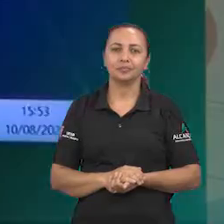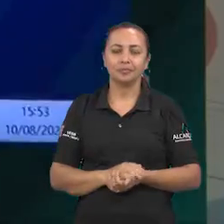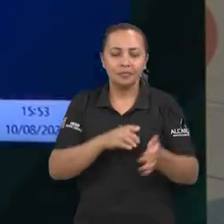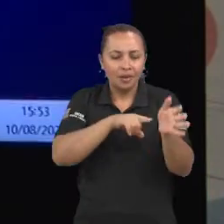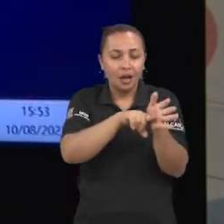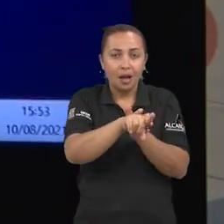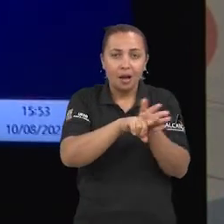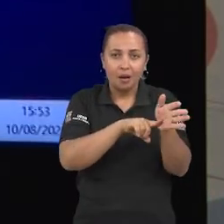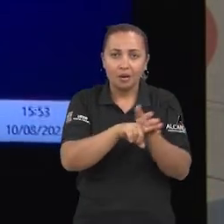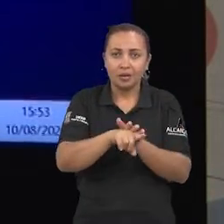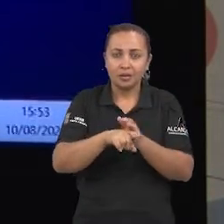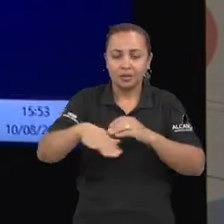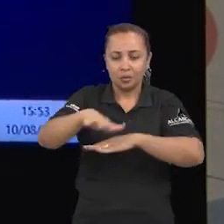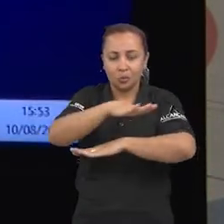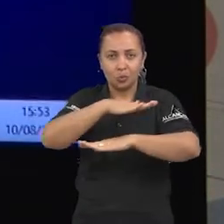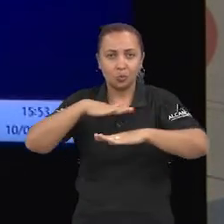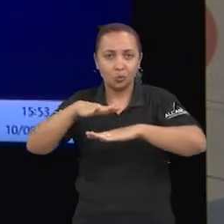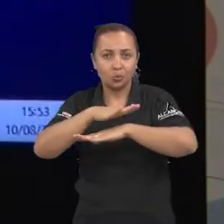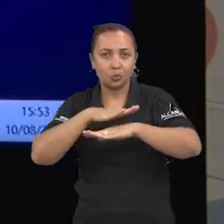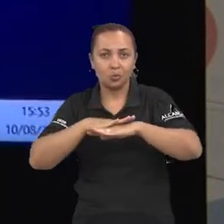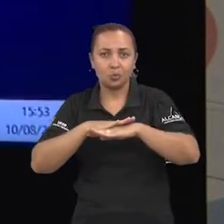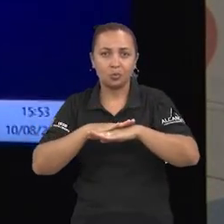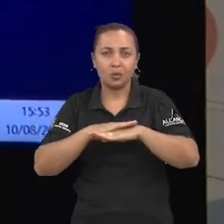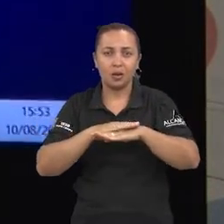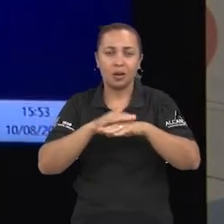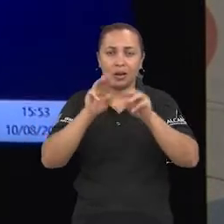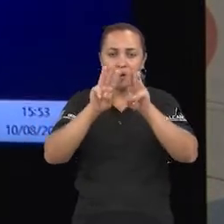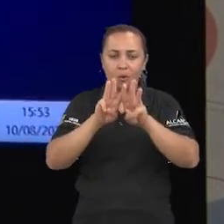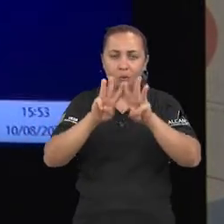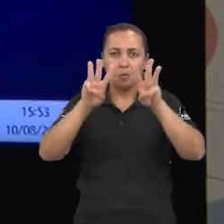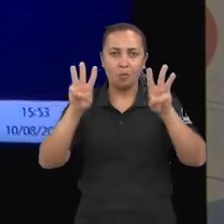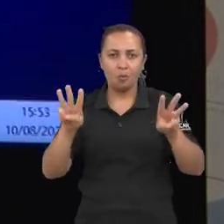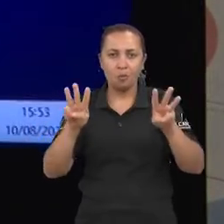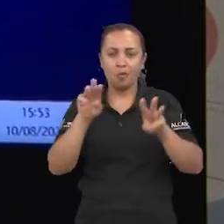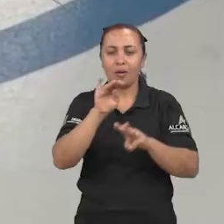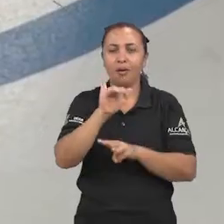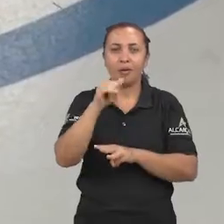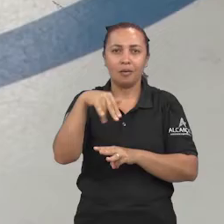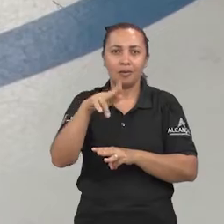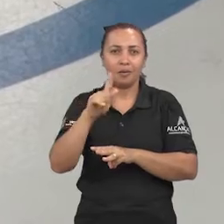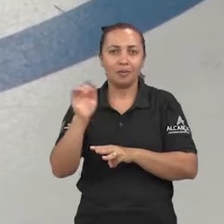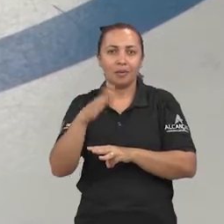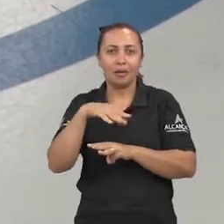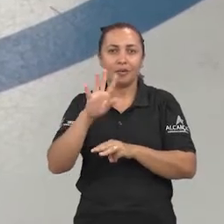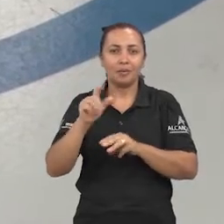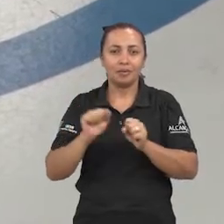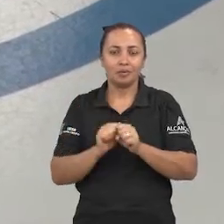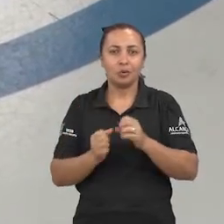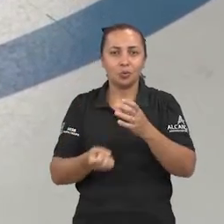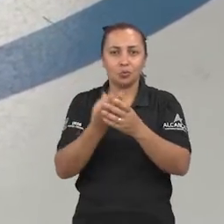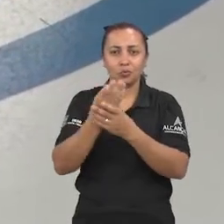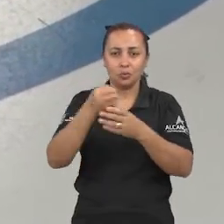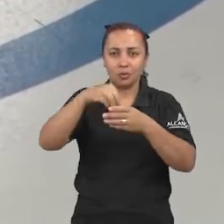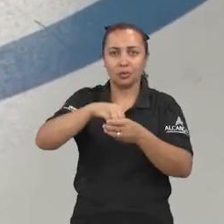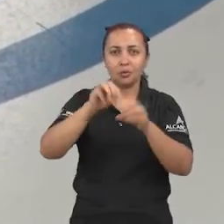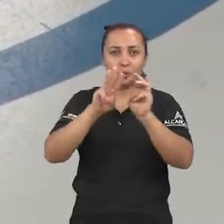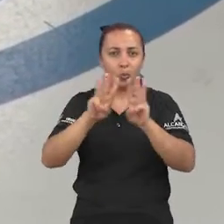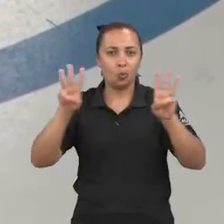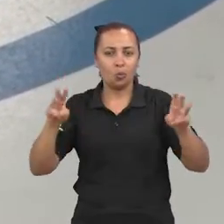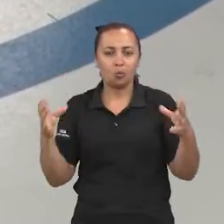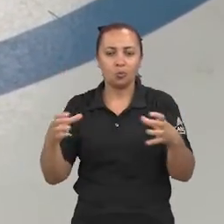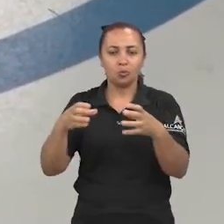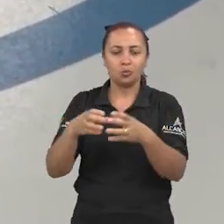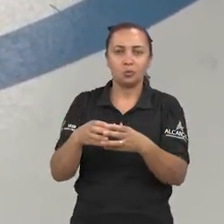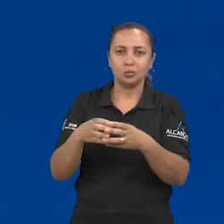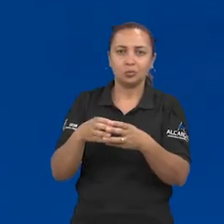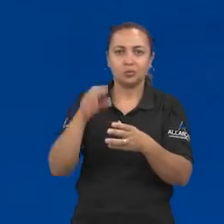A pesquisa sobre o software Big Bang, ela surgiu dentro do grupo de software educacional, que é um